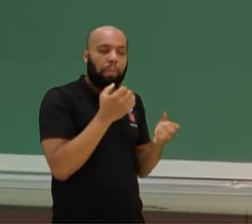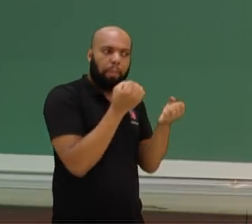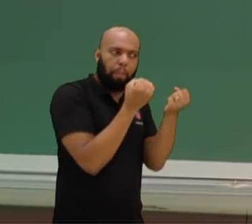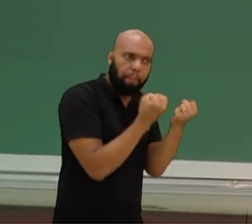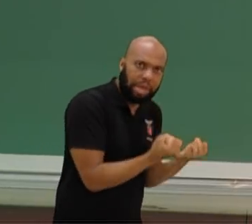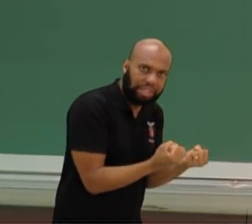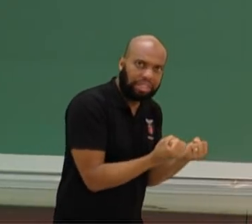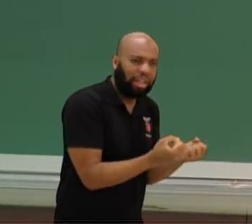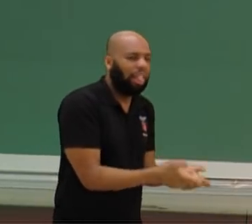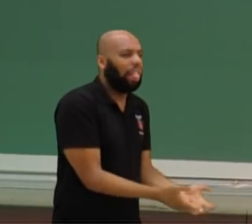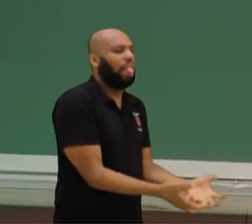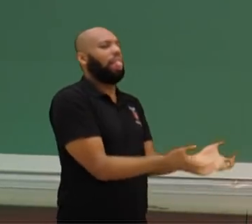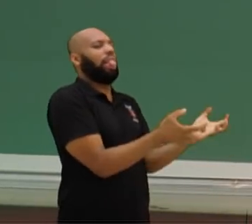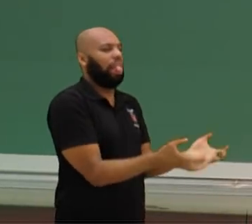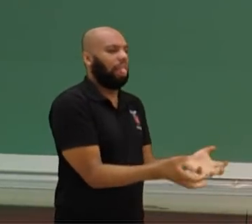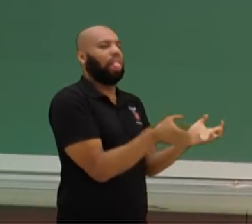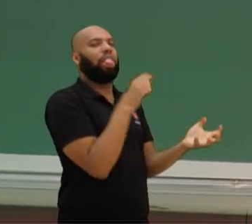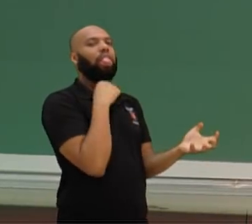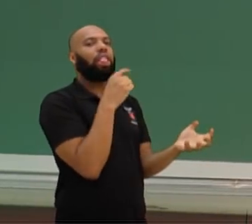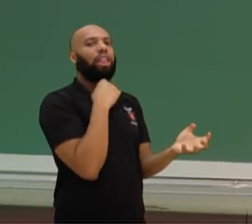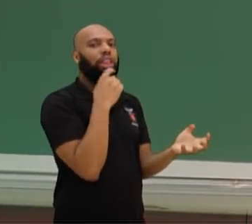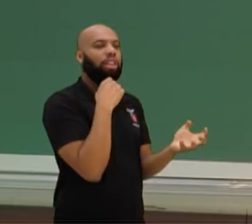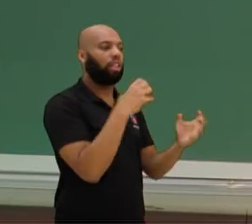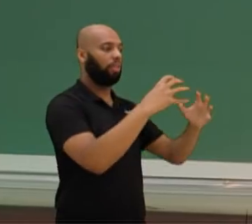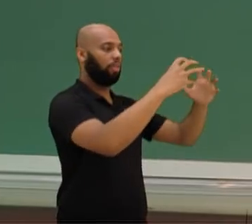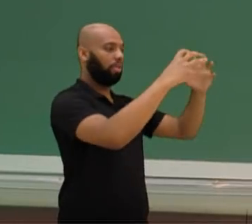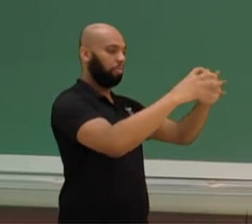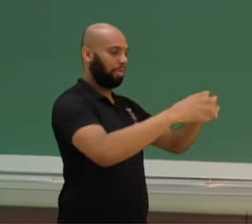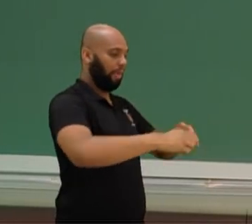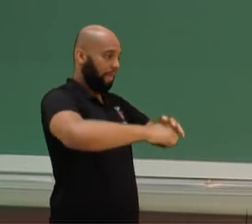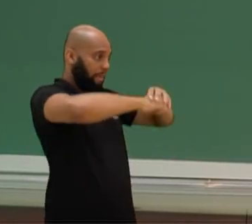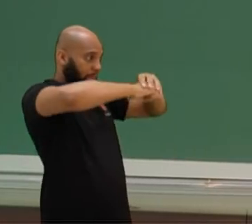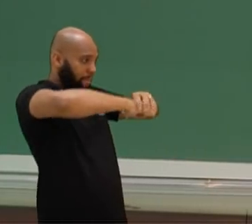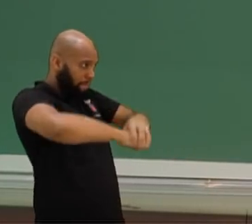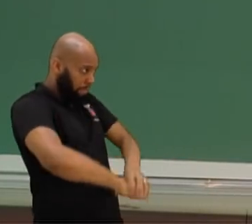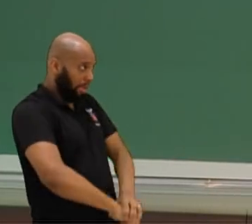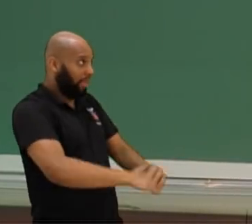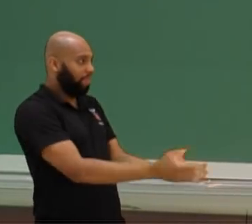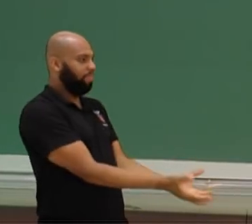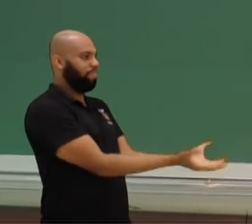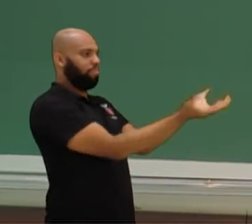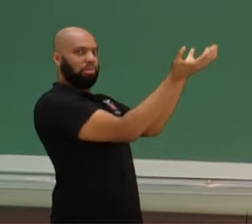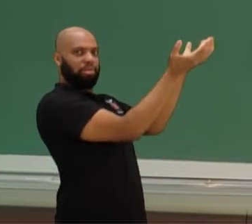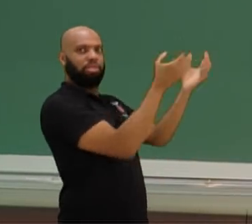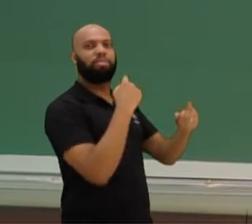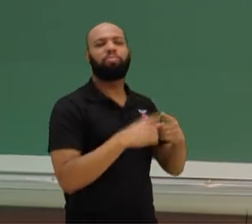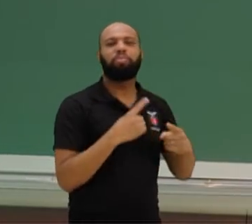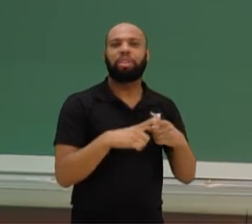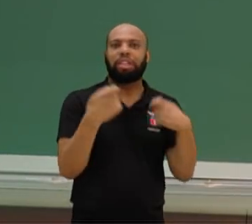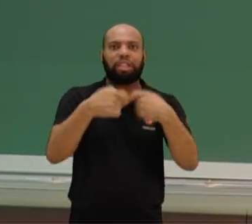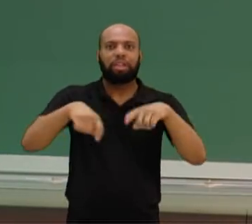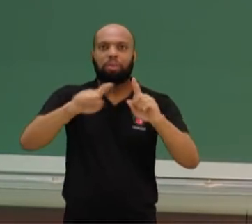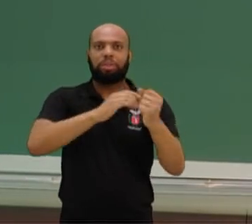sem o auxílio dessa ferramenta. Por quê? Porque ela diminui a força que